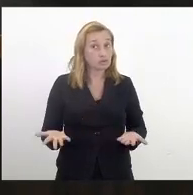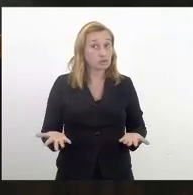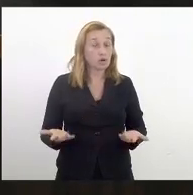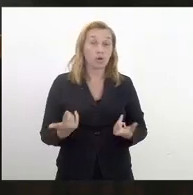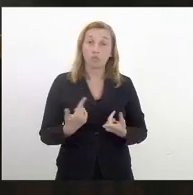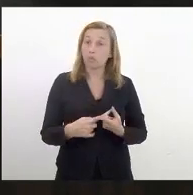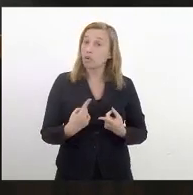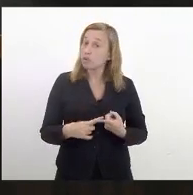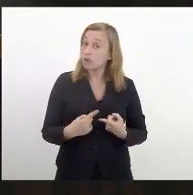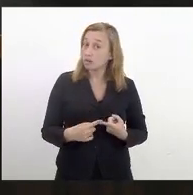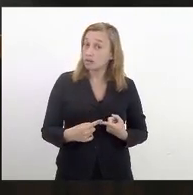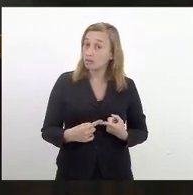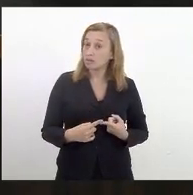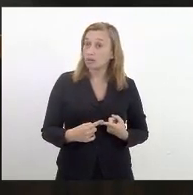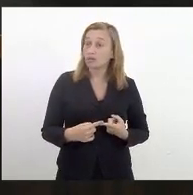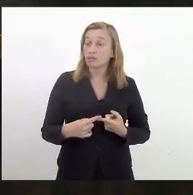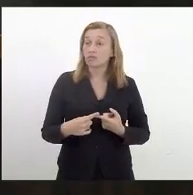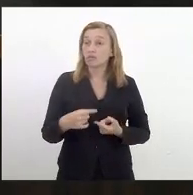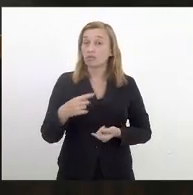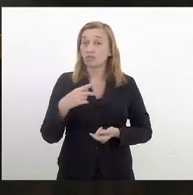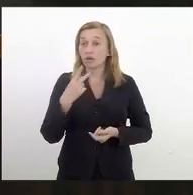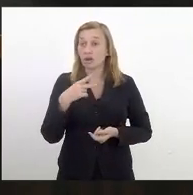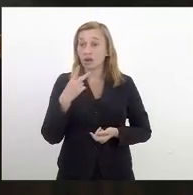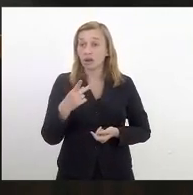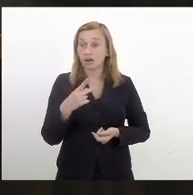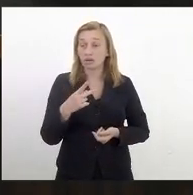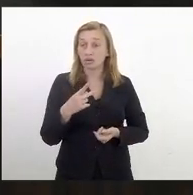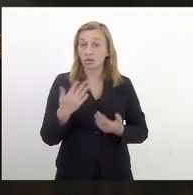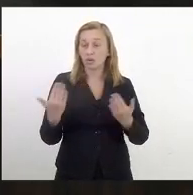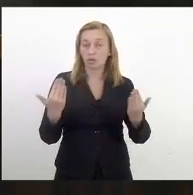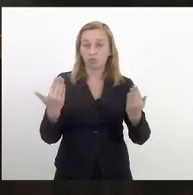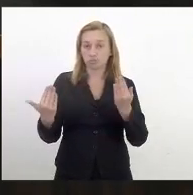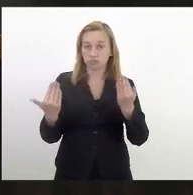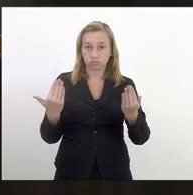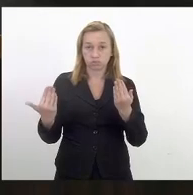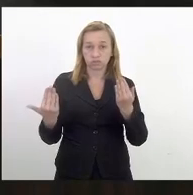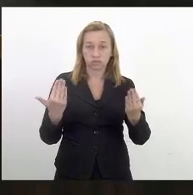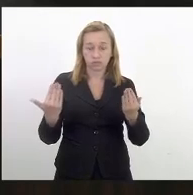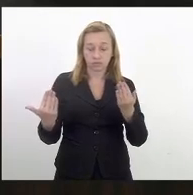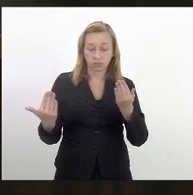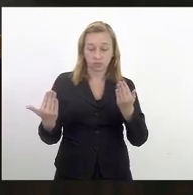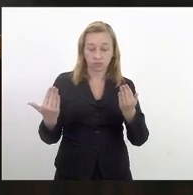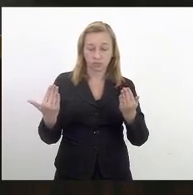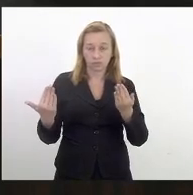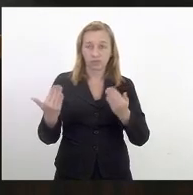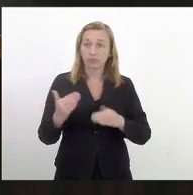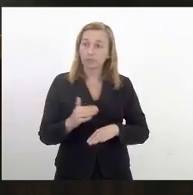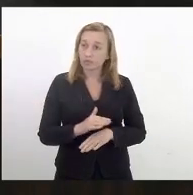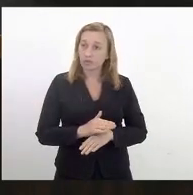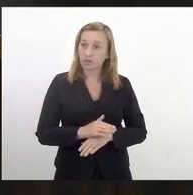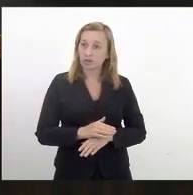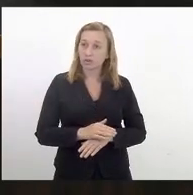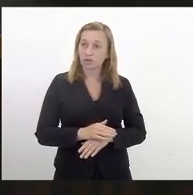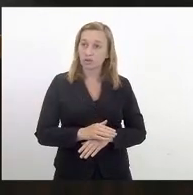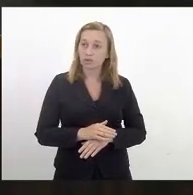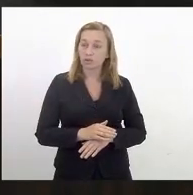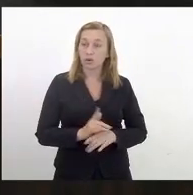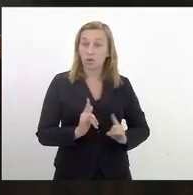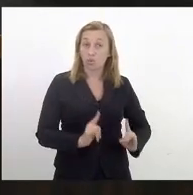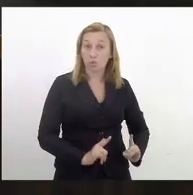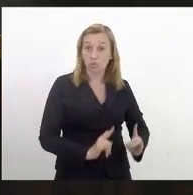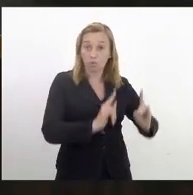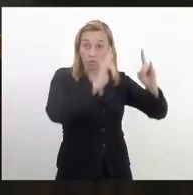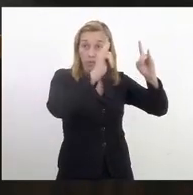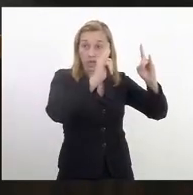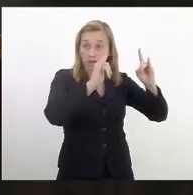porque foi dito que em uma comparação e com um prédio